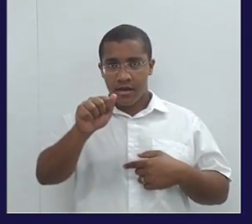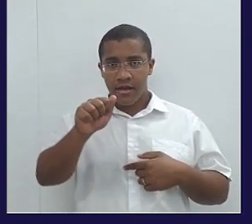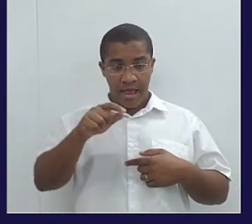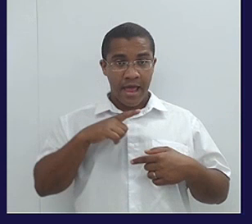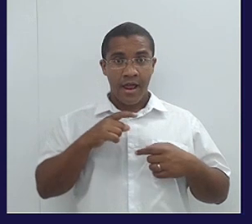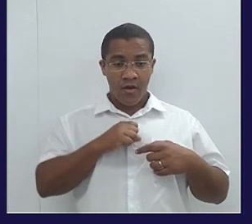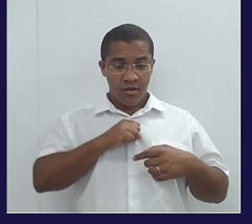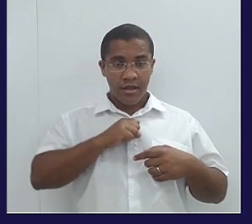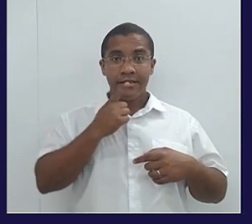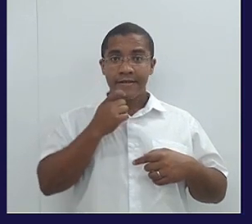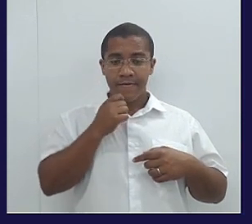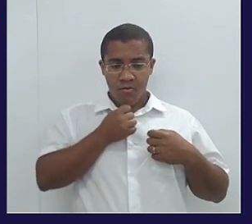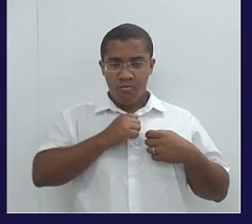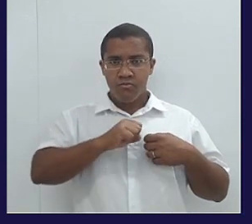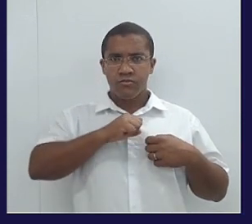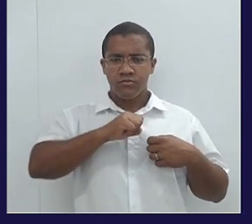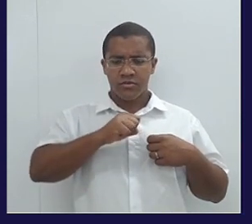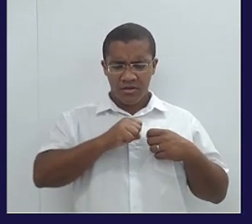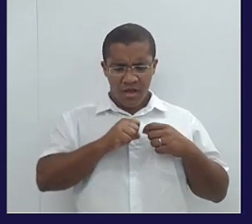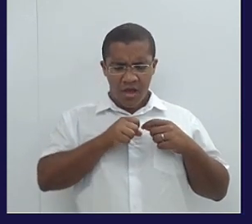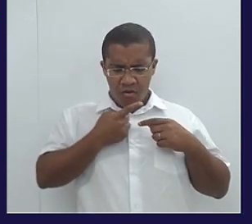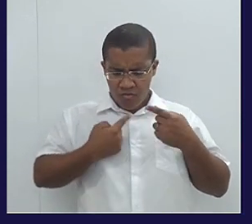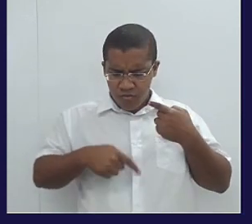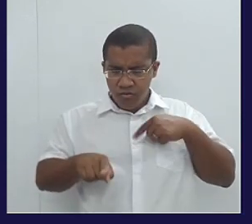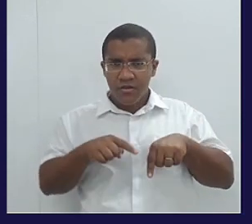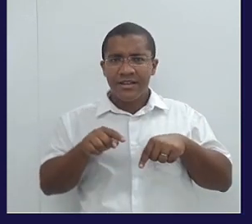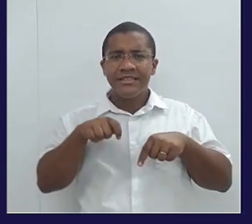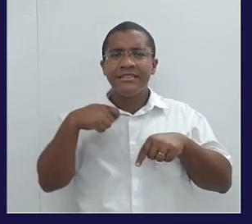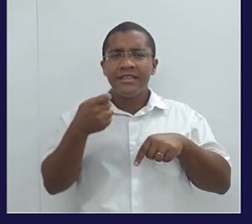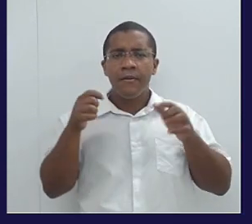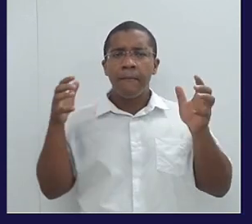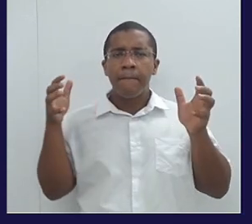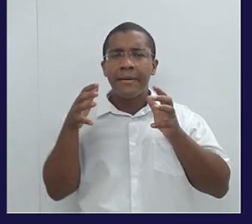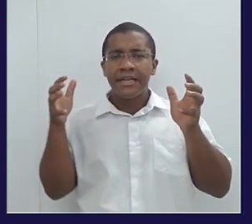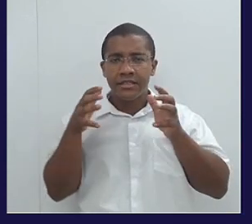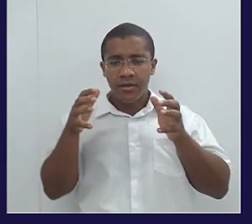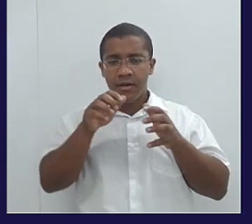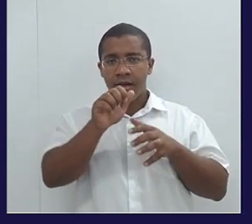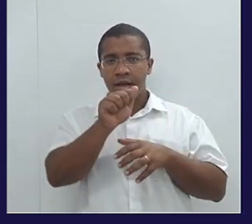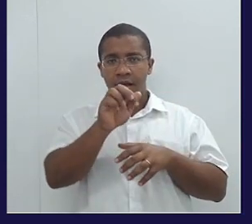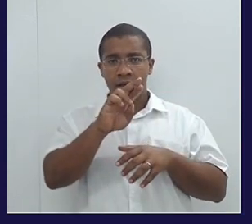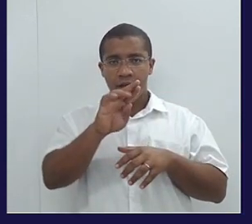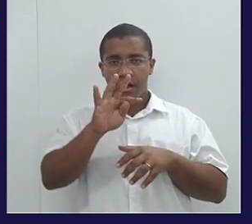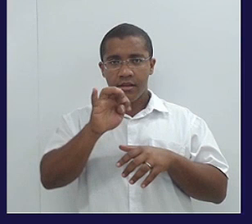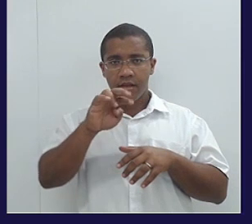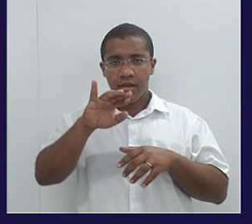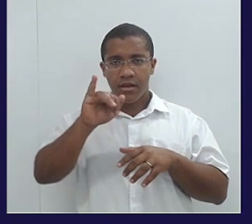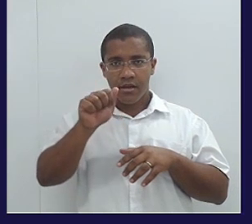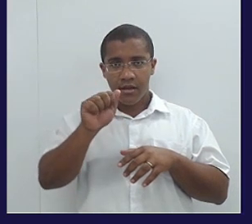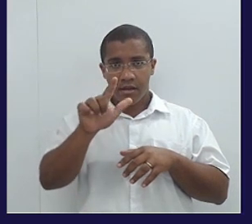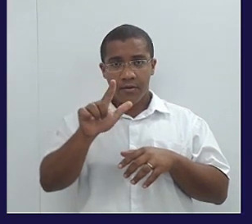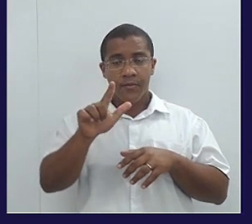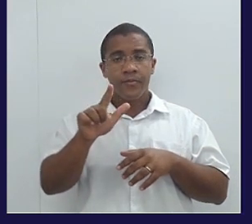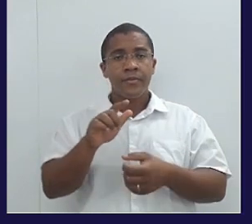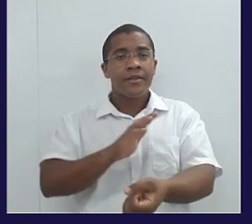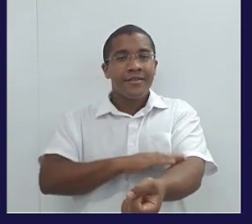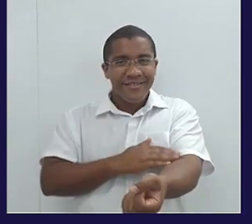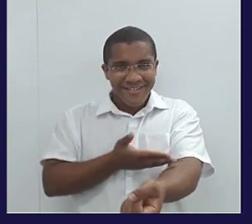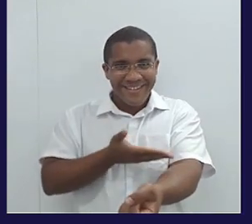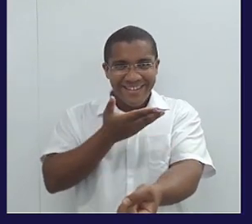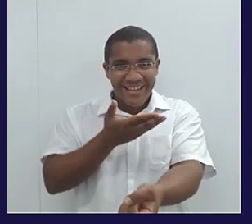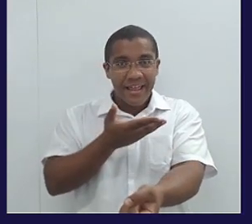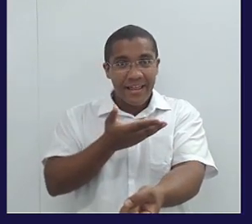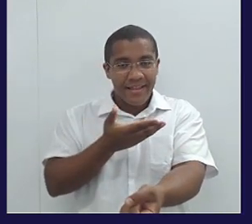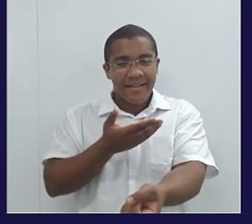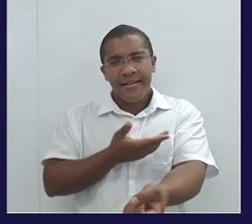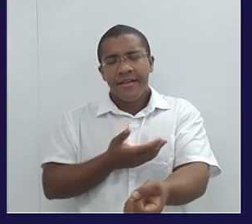as paredes dessas artérias é denominada de pressão arterial. A pressão arterial ela é